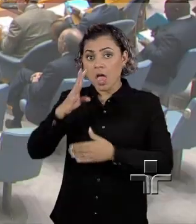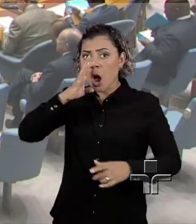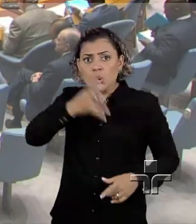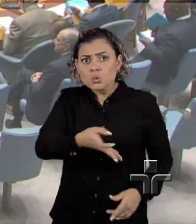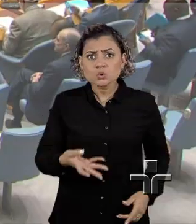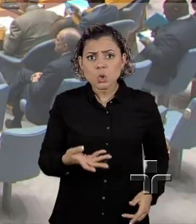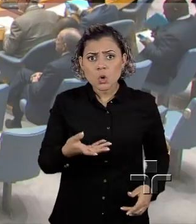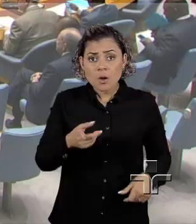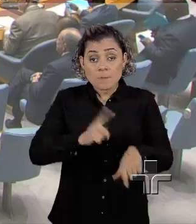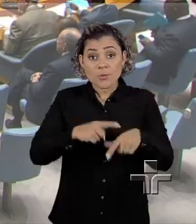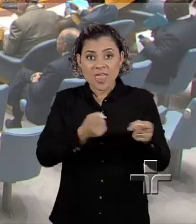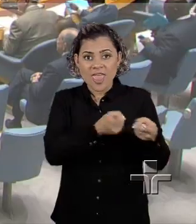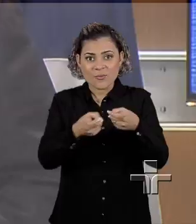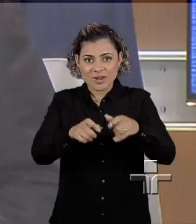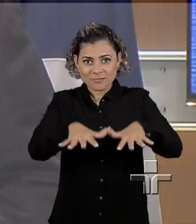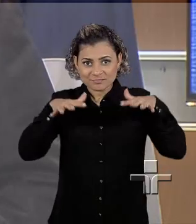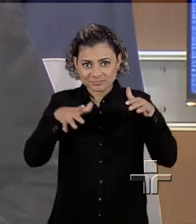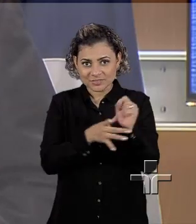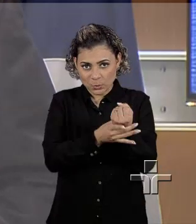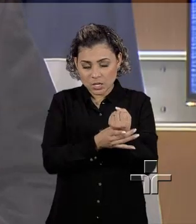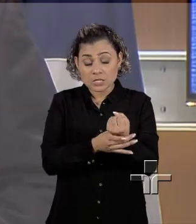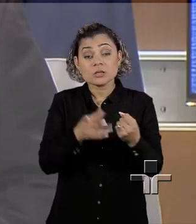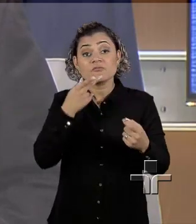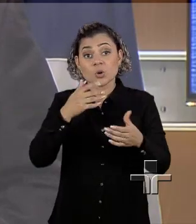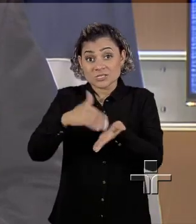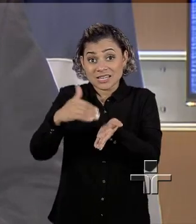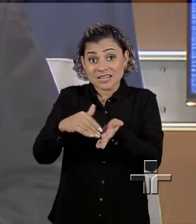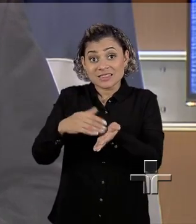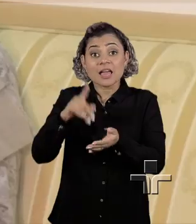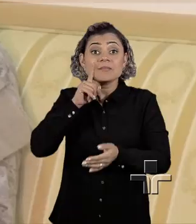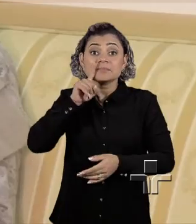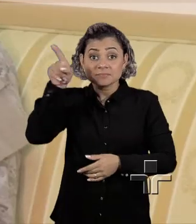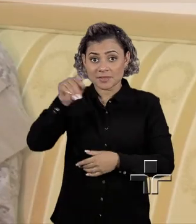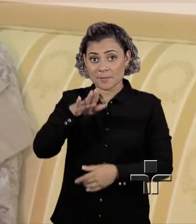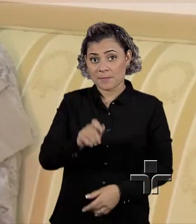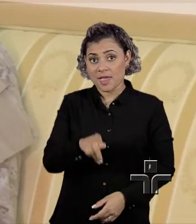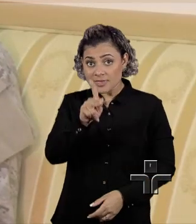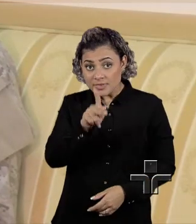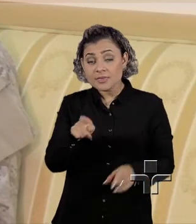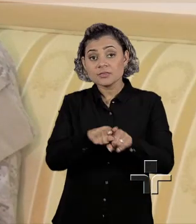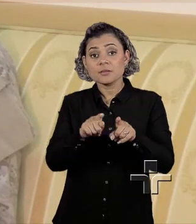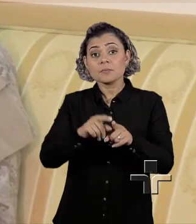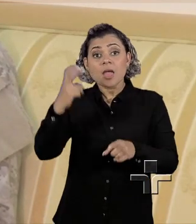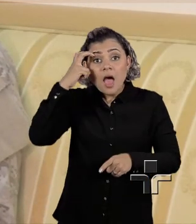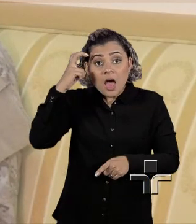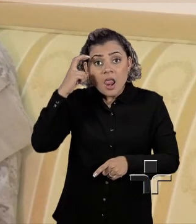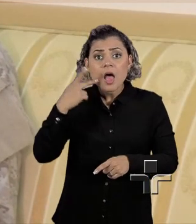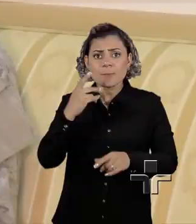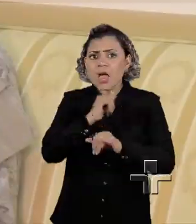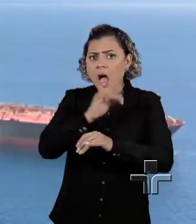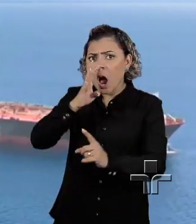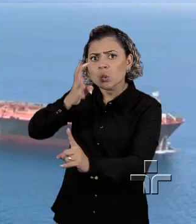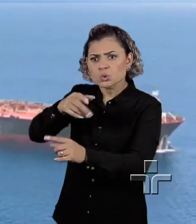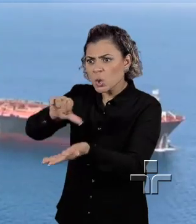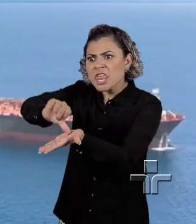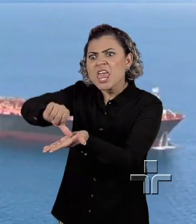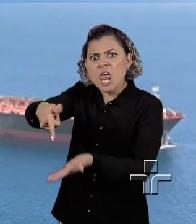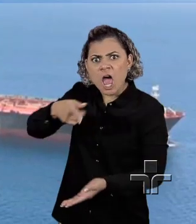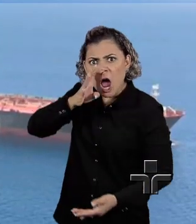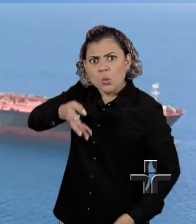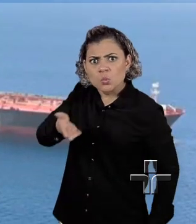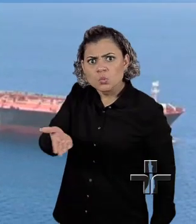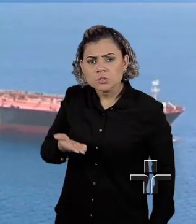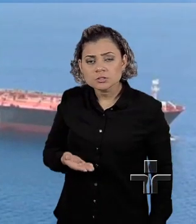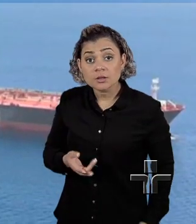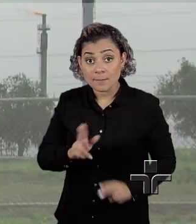durante reunião do Conselho de Segurança. O secretário de Estado americano, Mike Pompeo, e a Arábia Saudita acusaram o Irã pelo ocorrido. As explosões